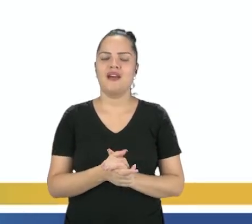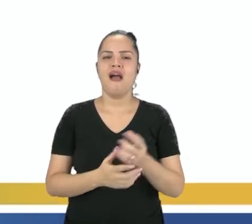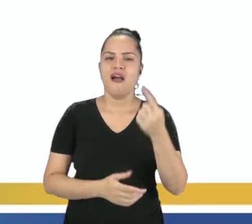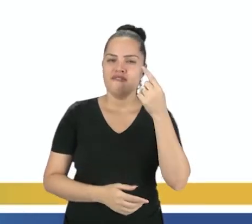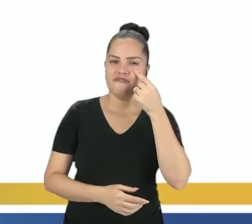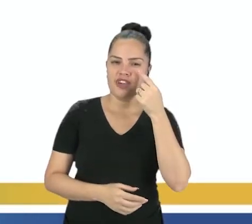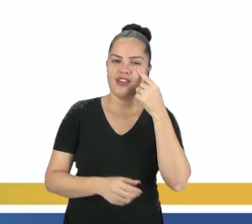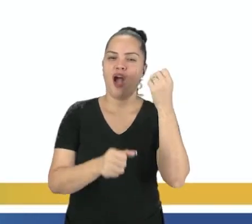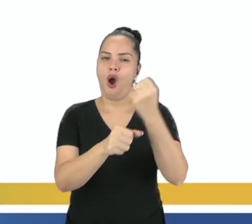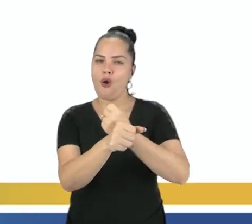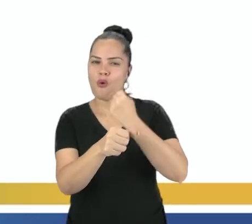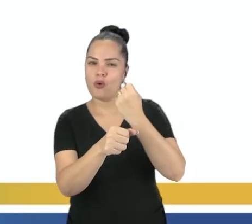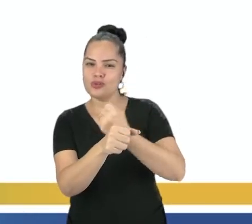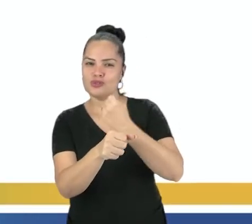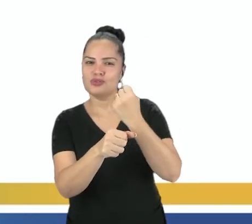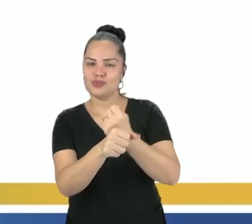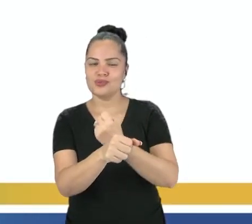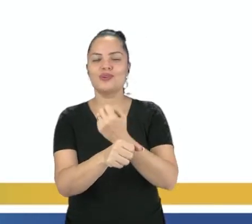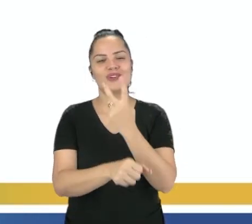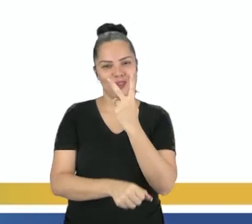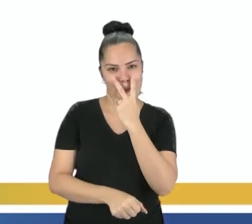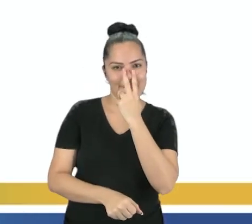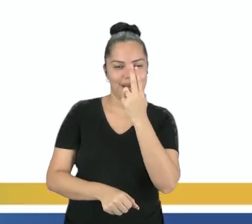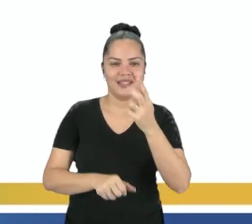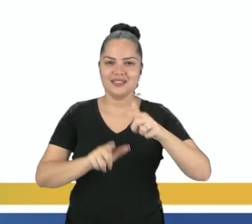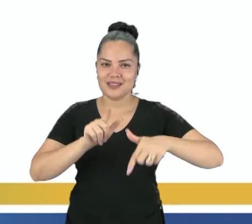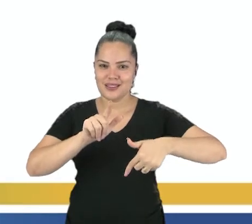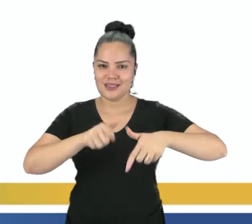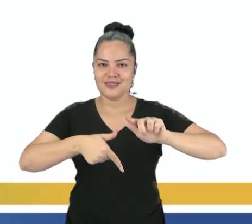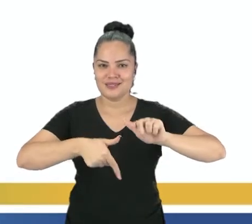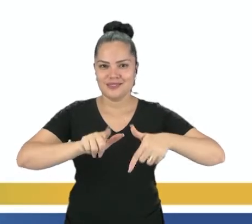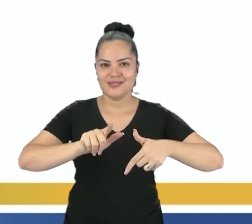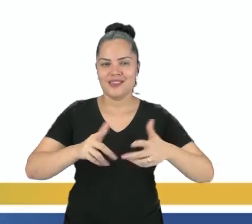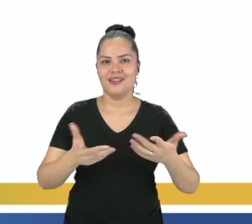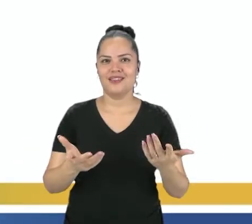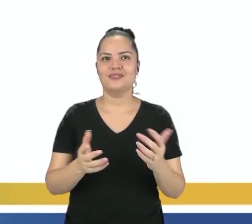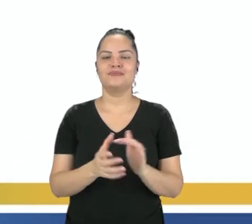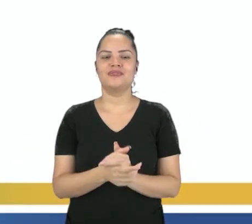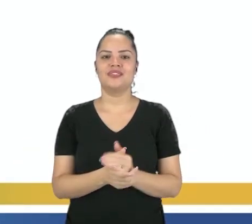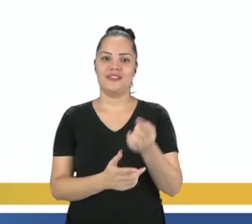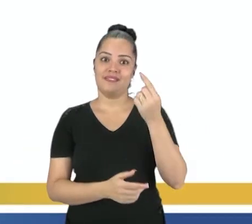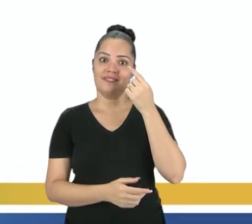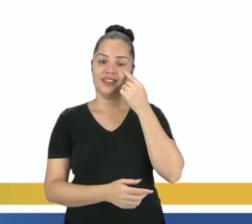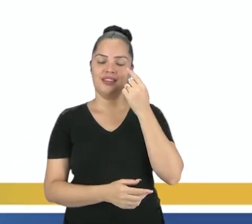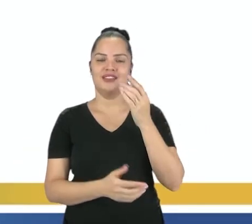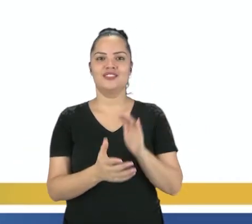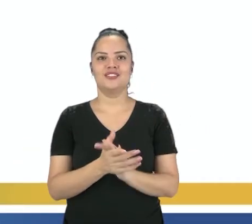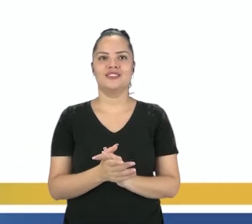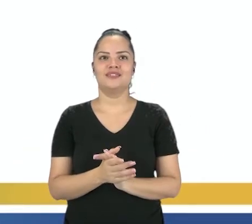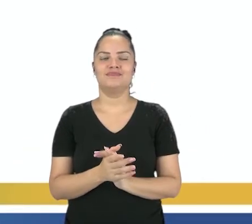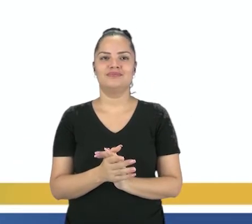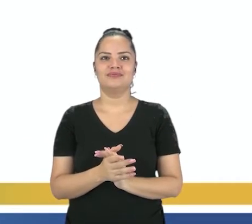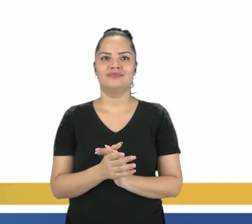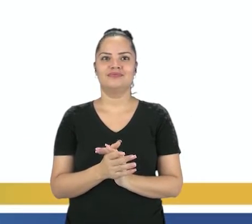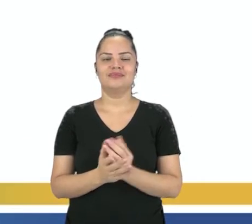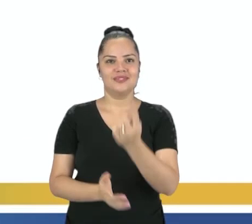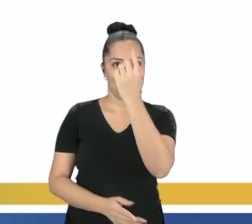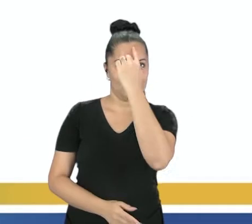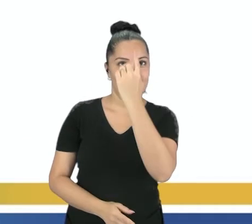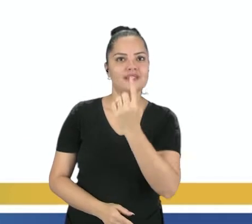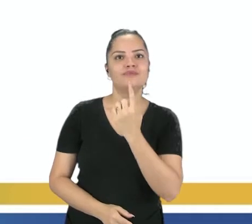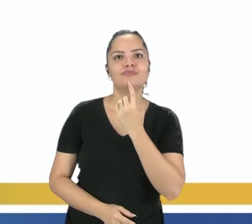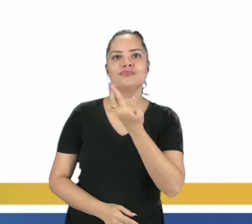construções que nos dão ideia de figuras geométricas não planas, certo? Então aqui, ó, observe essa imagem aí. Então